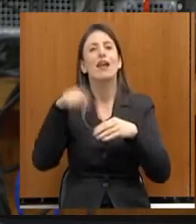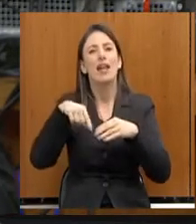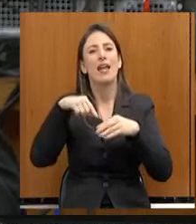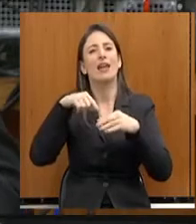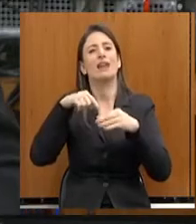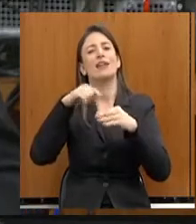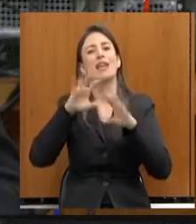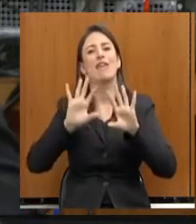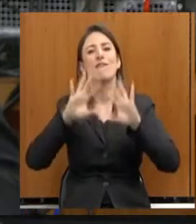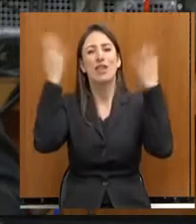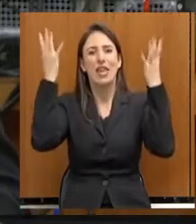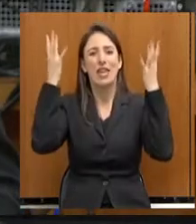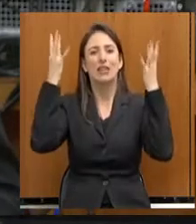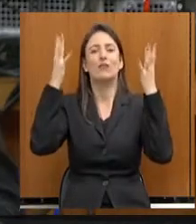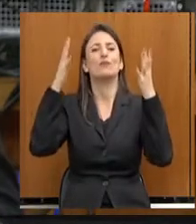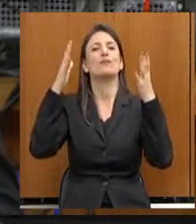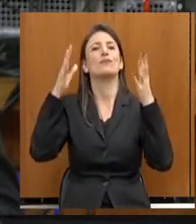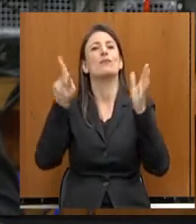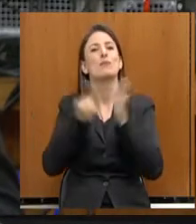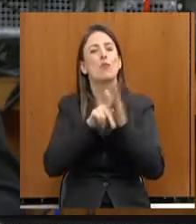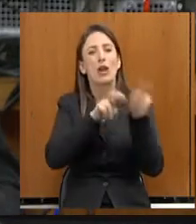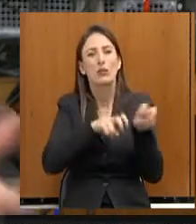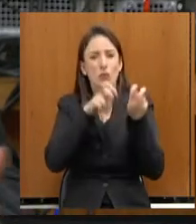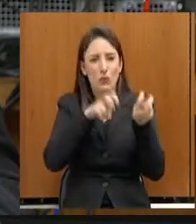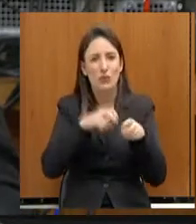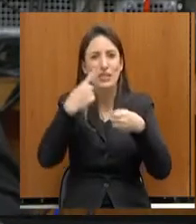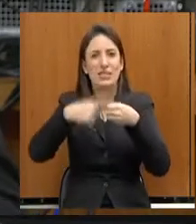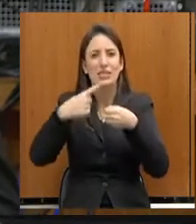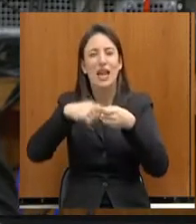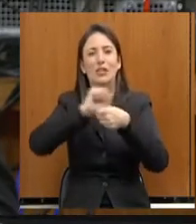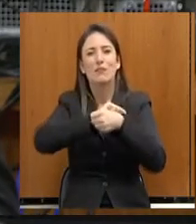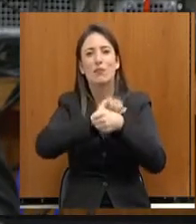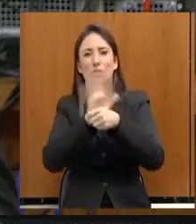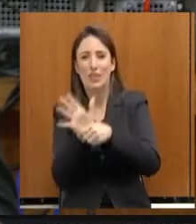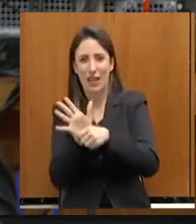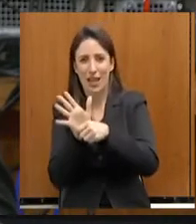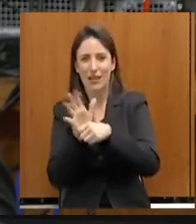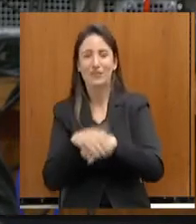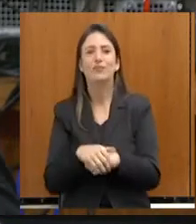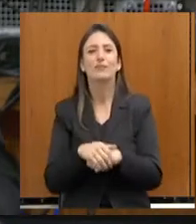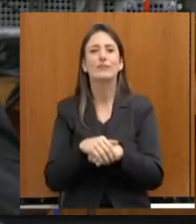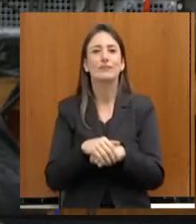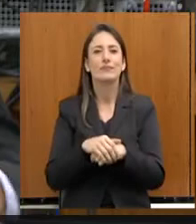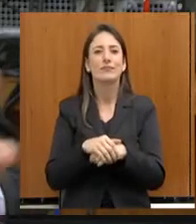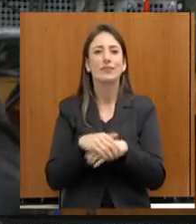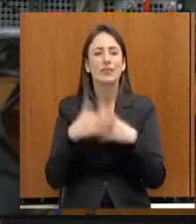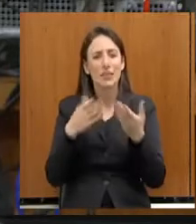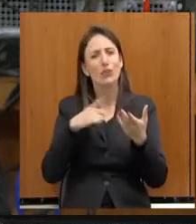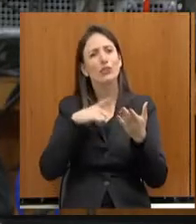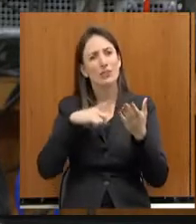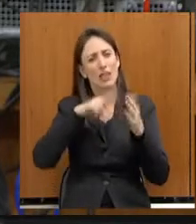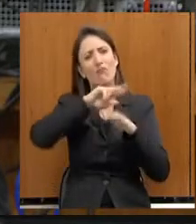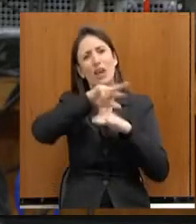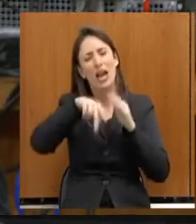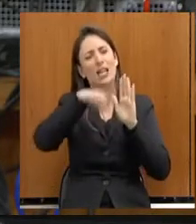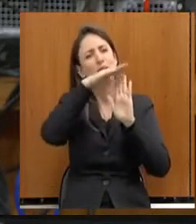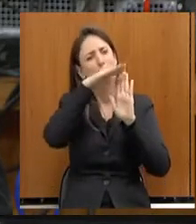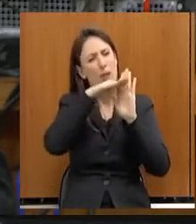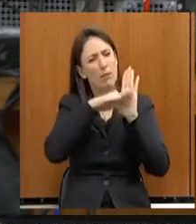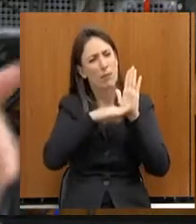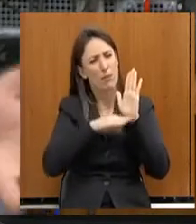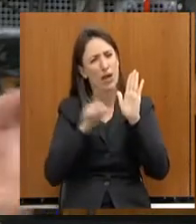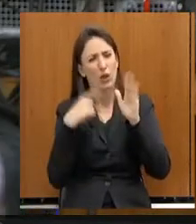espumantes na Cidade de Montes Claros dentre as pautas Lar levantadas sempre passa pelo meio ambiente